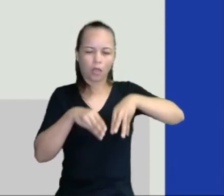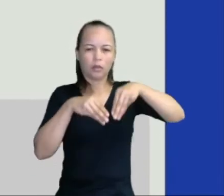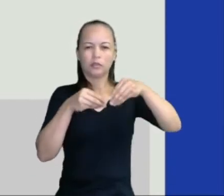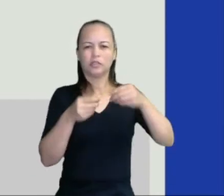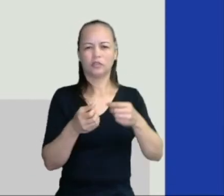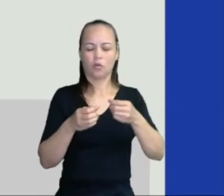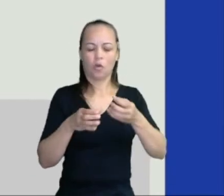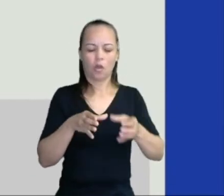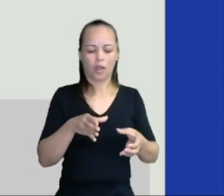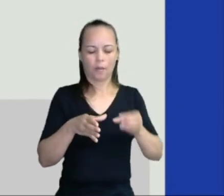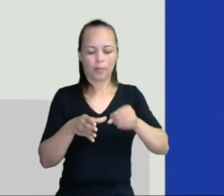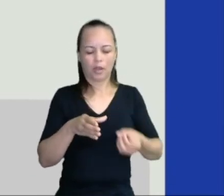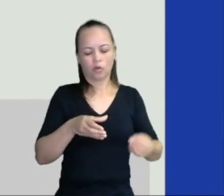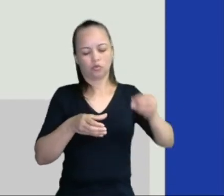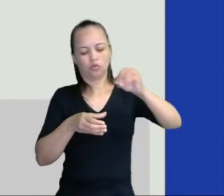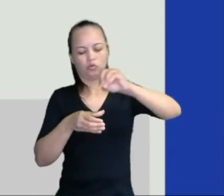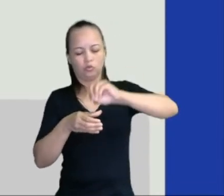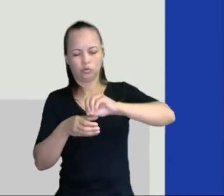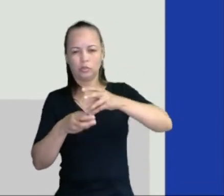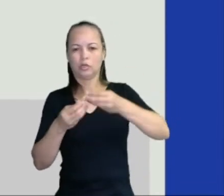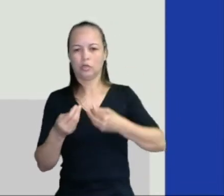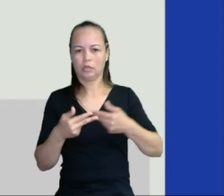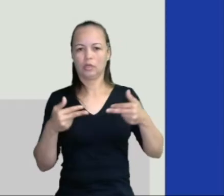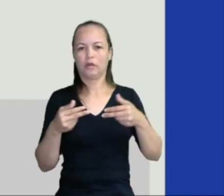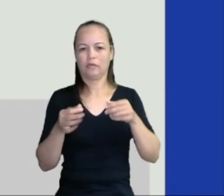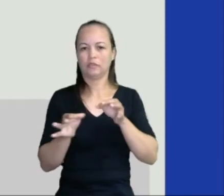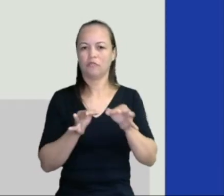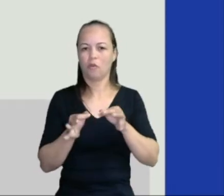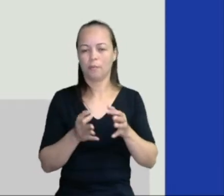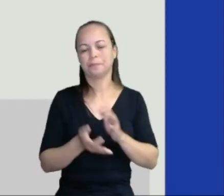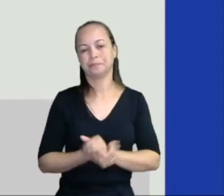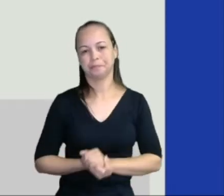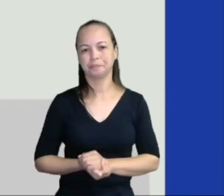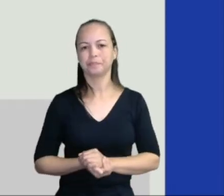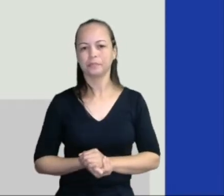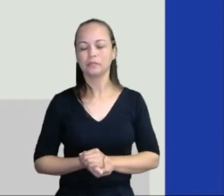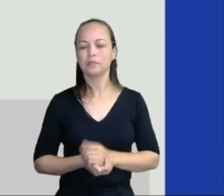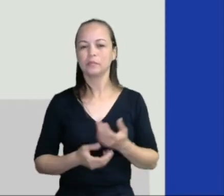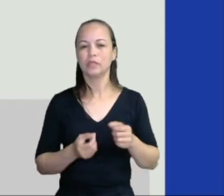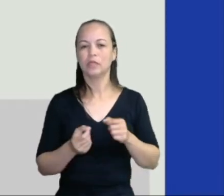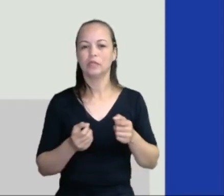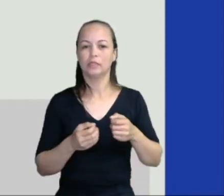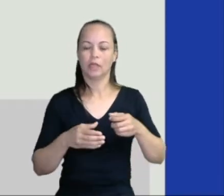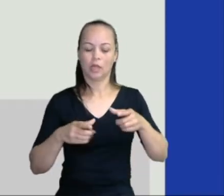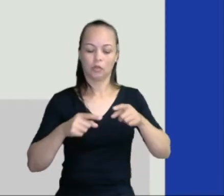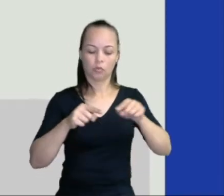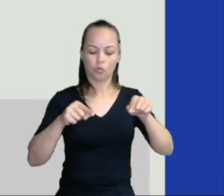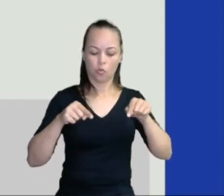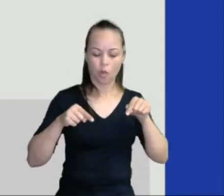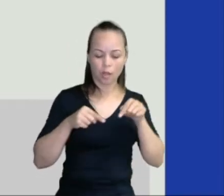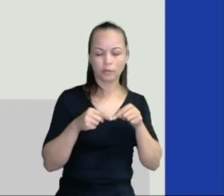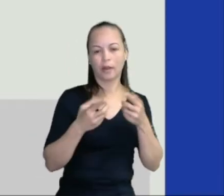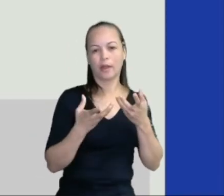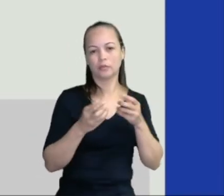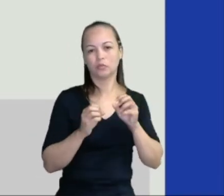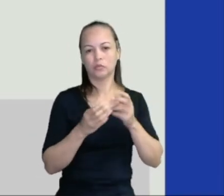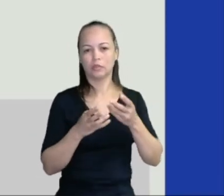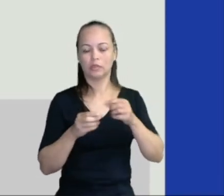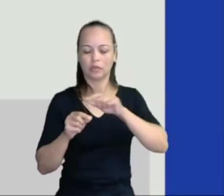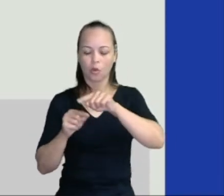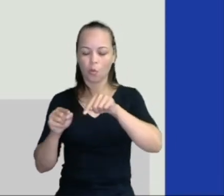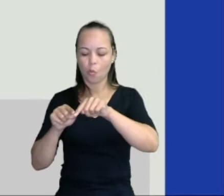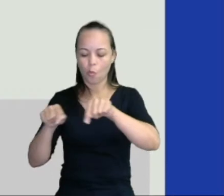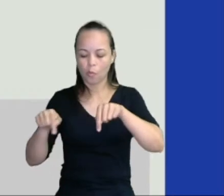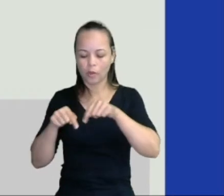algum recipiente, ele vai tomar a forma daquele recipiente. Se ele está no recipiente quadrado, fica quadrado. Se está no redondo, fica